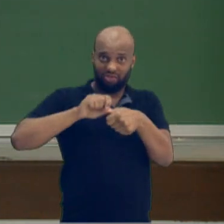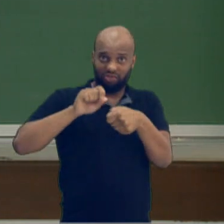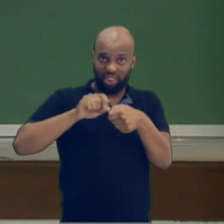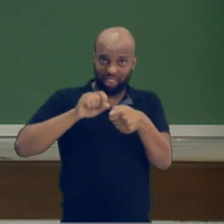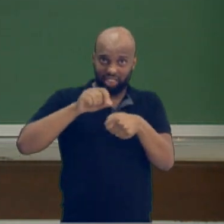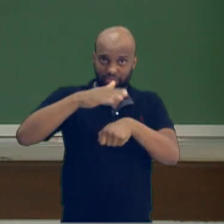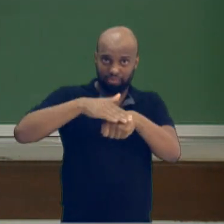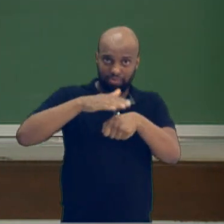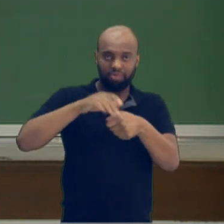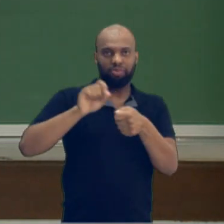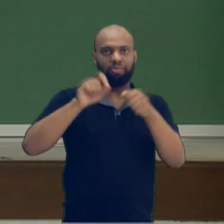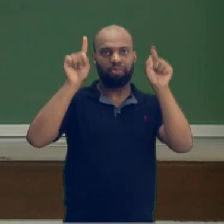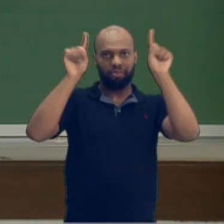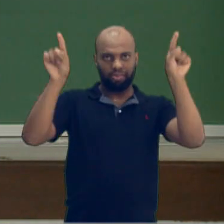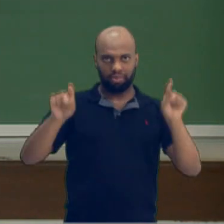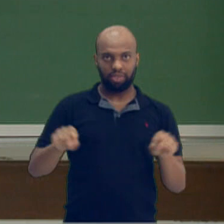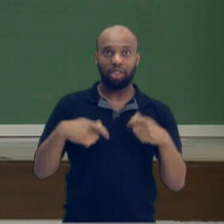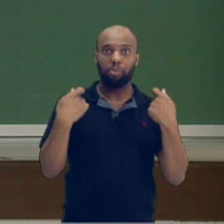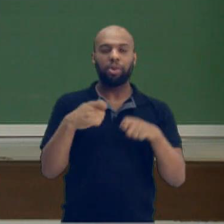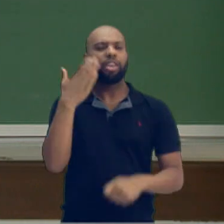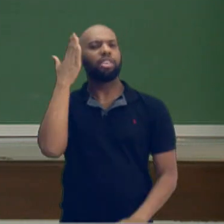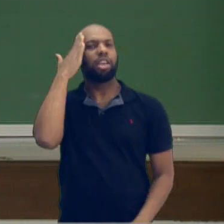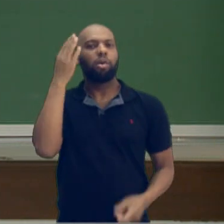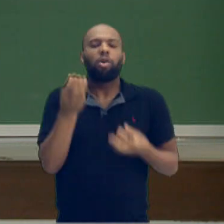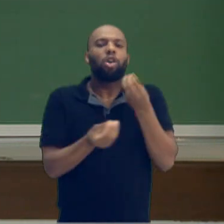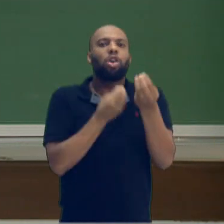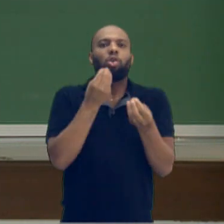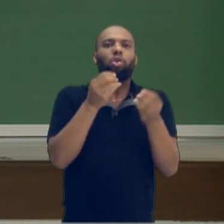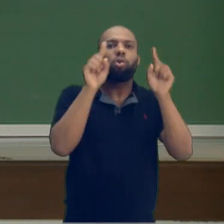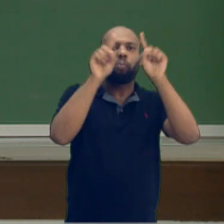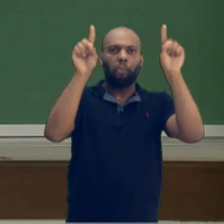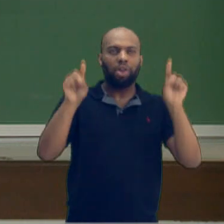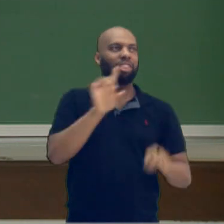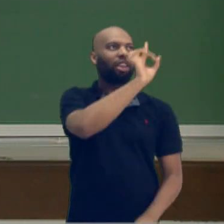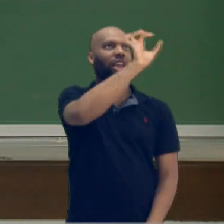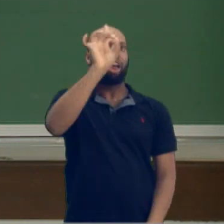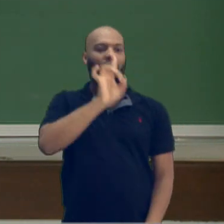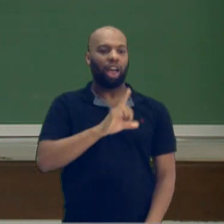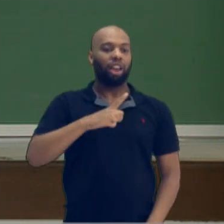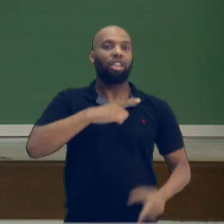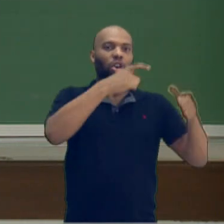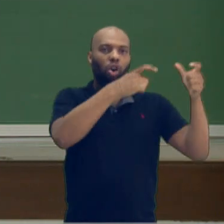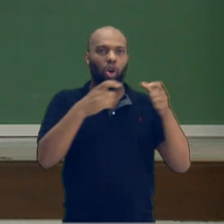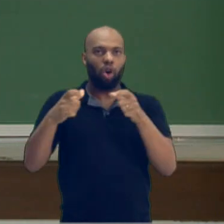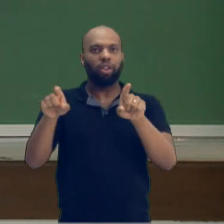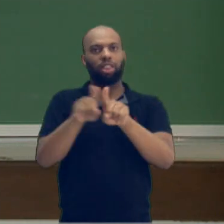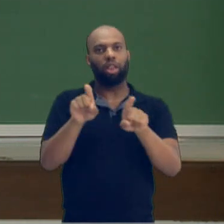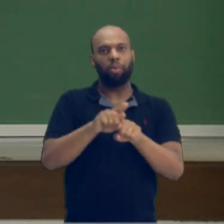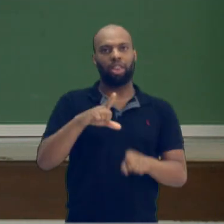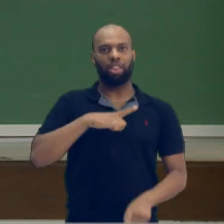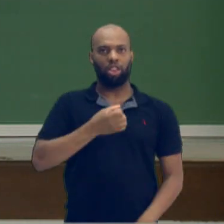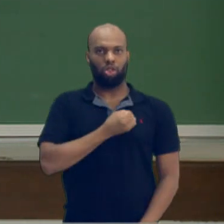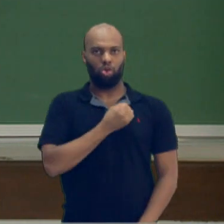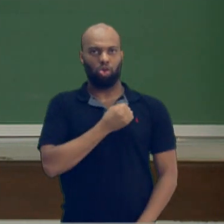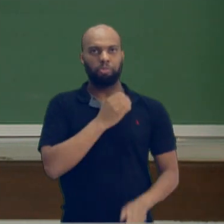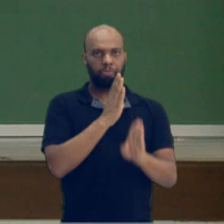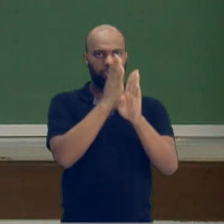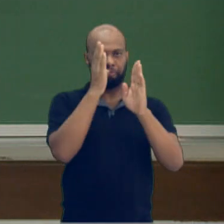se posicionar dentro da matriz, né? Cada termo tem a sua posição e o seu valor.